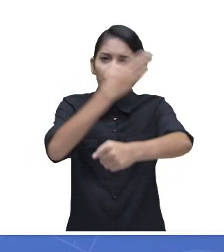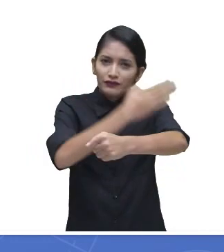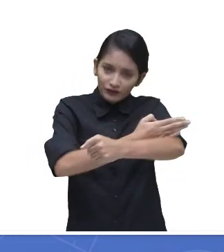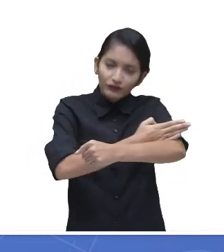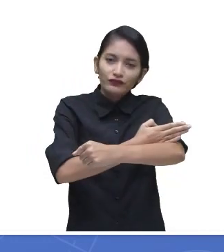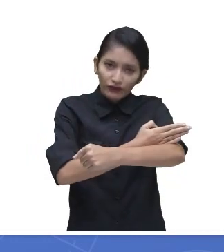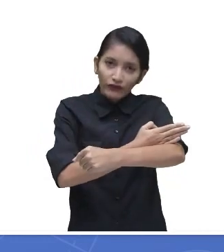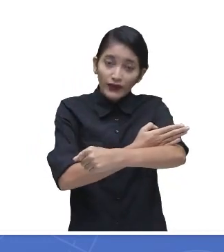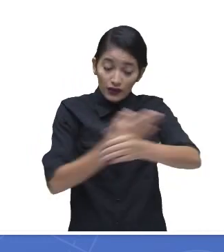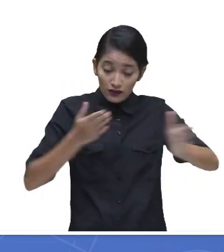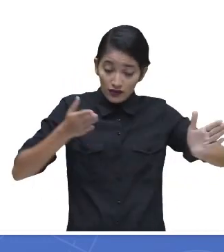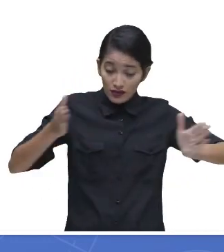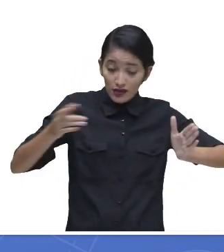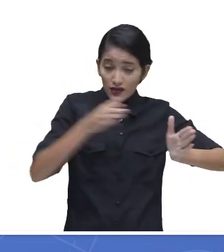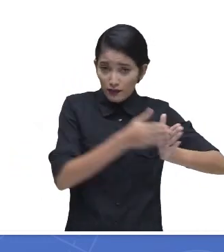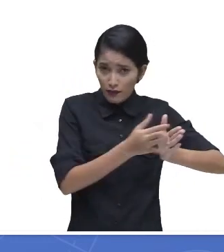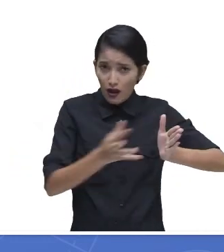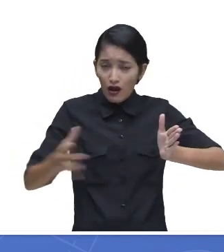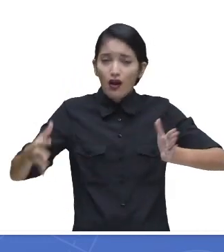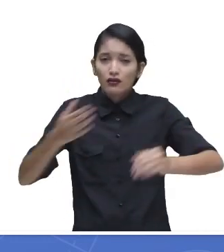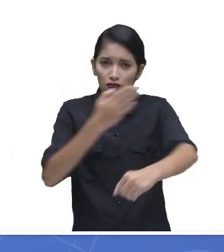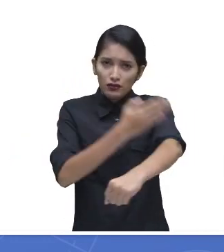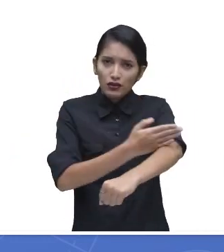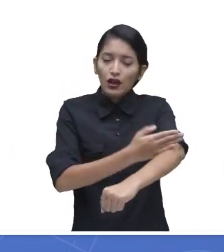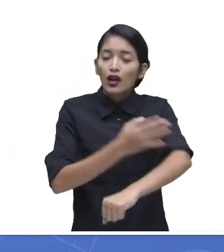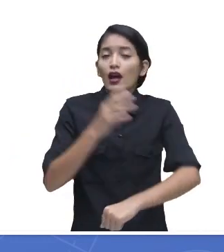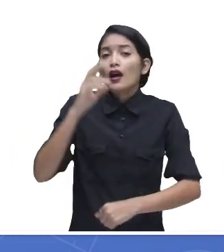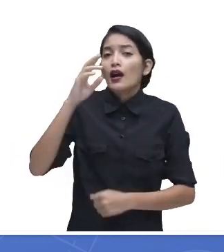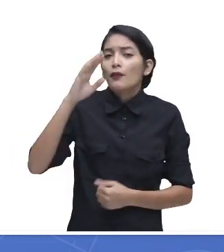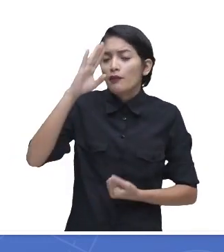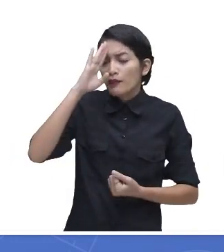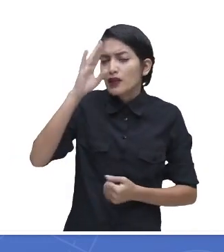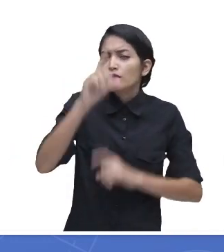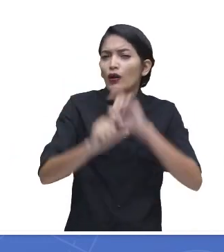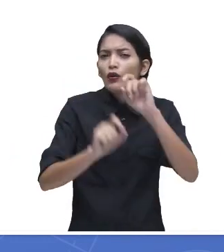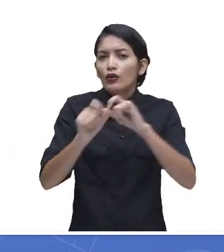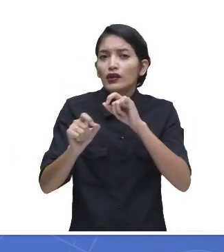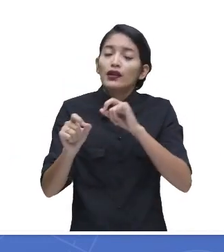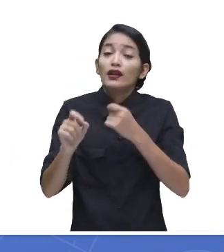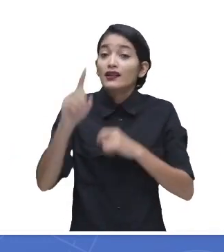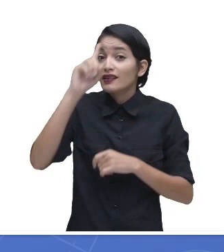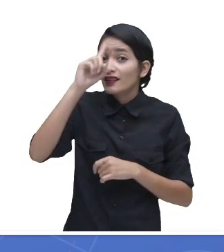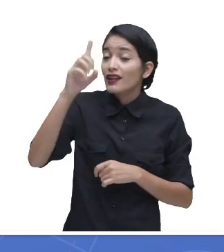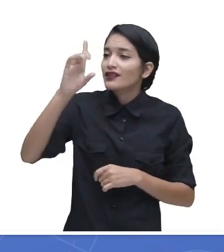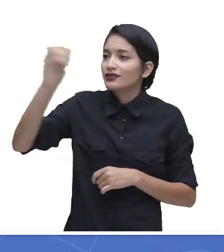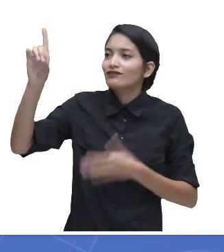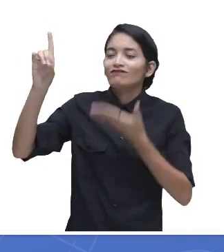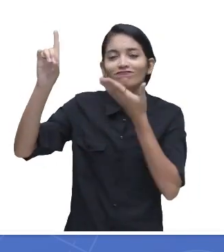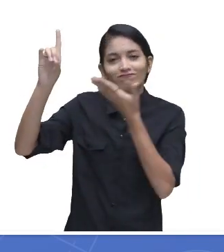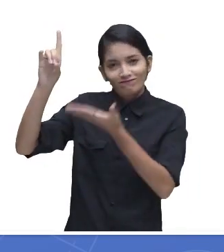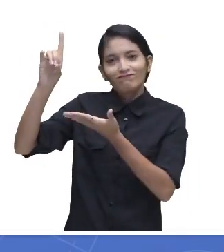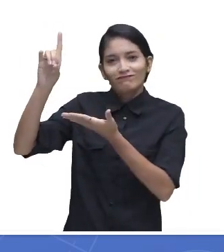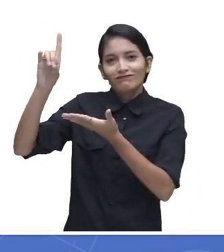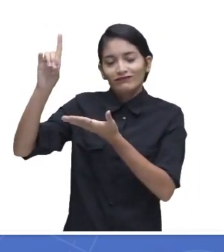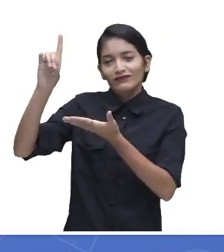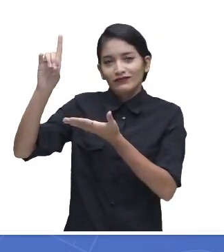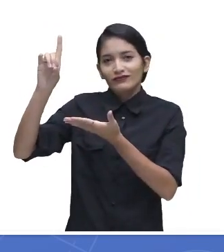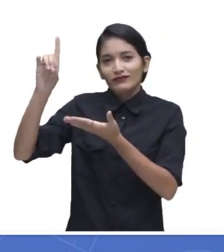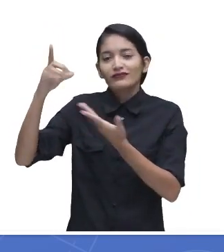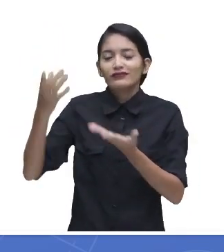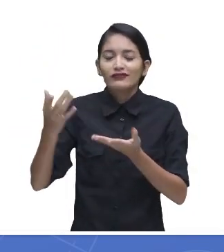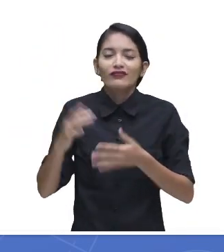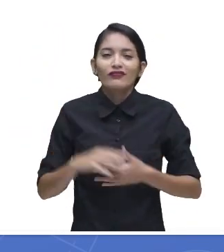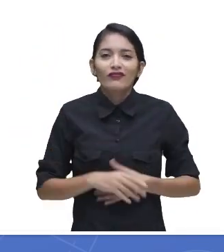nesse período aqui, a ideia central estava voltada em quê? Na ideia de Deus. Então,